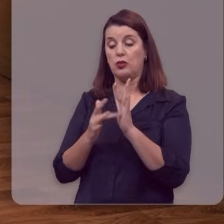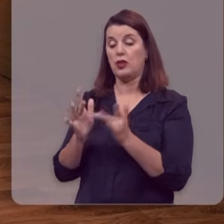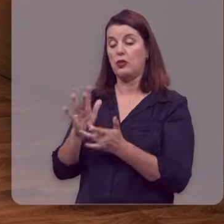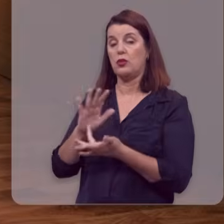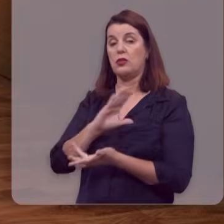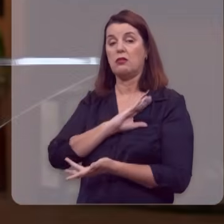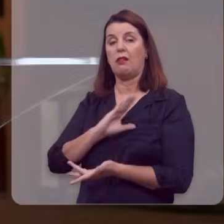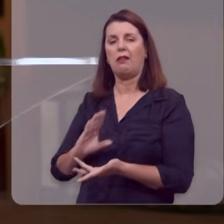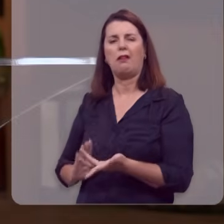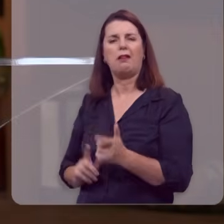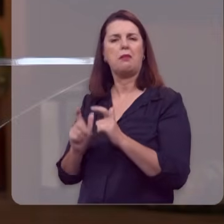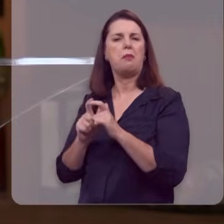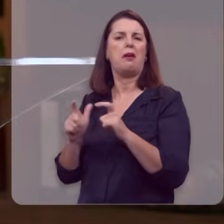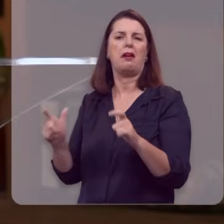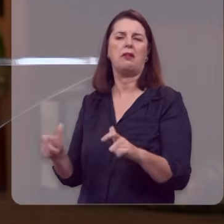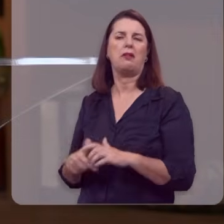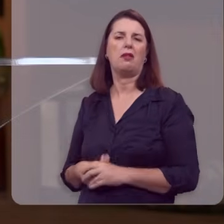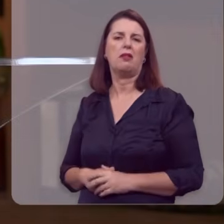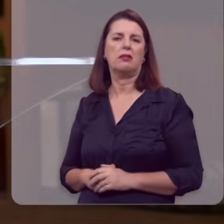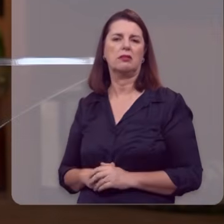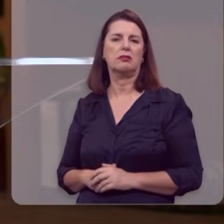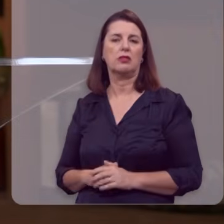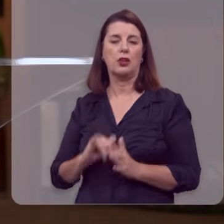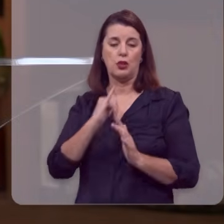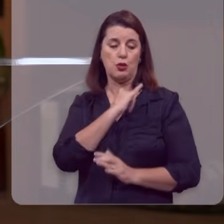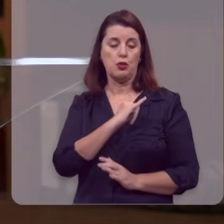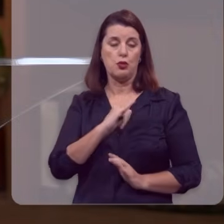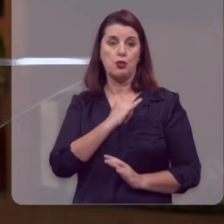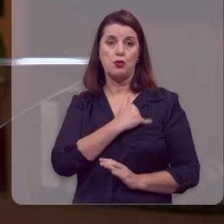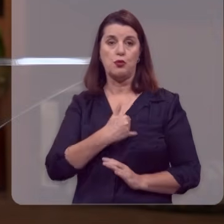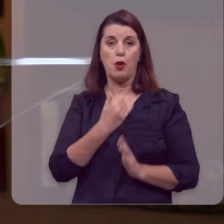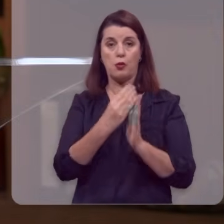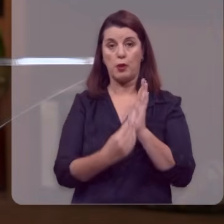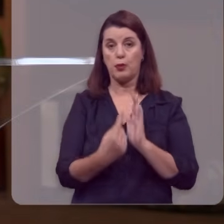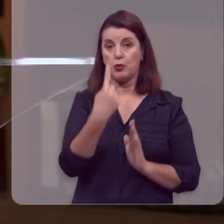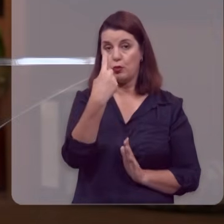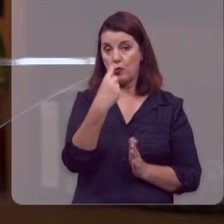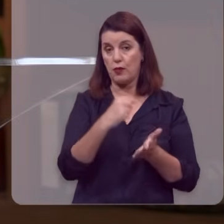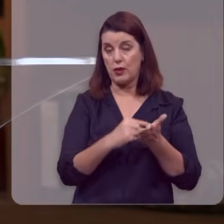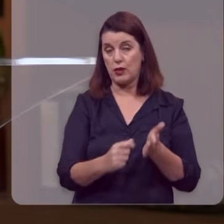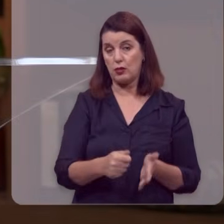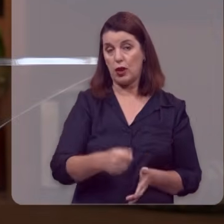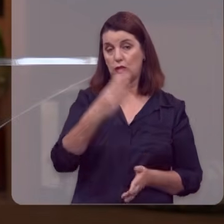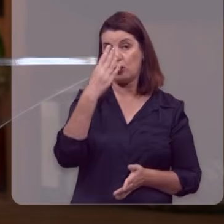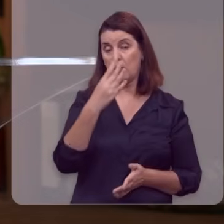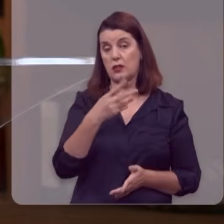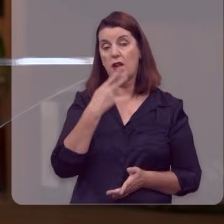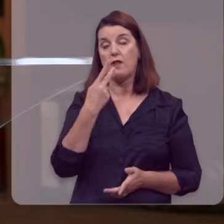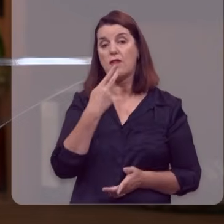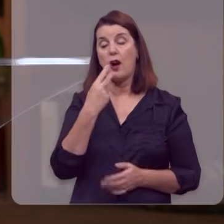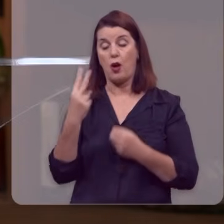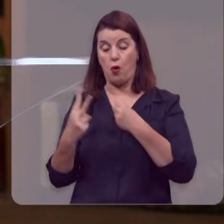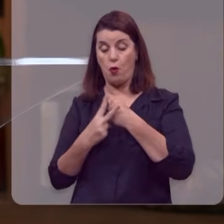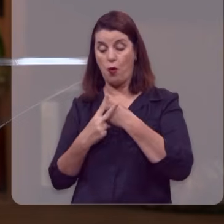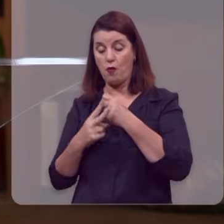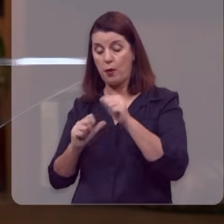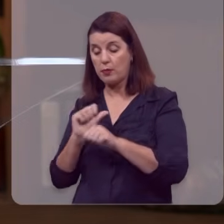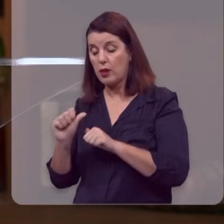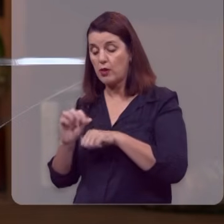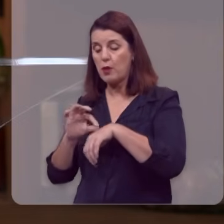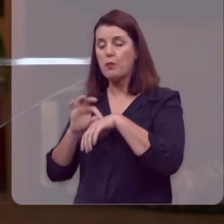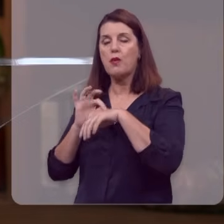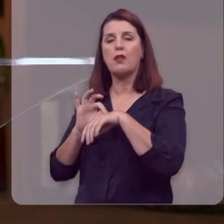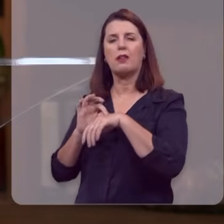Jesus. E João capítulo 1, versículo 14 diz: e o verbo se fez carne e habitou entre nós, cheio